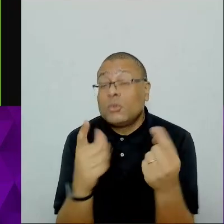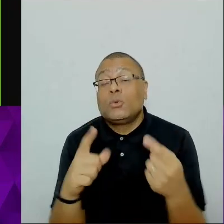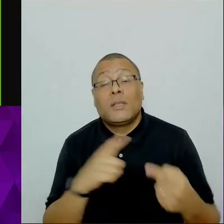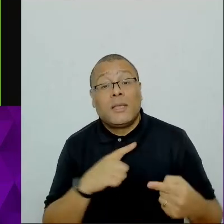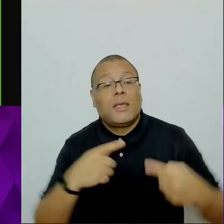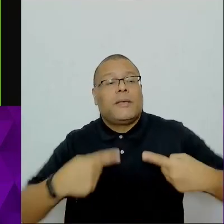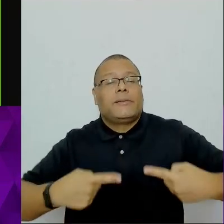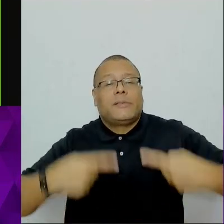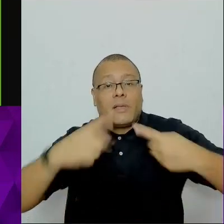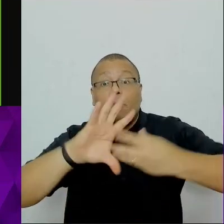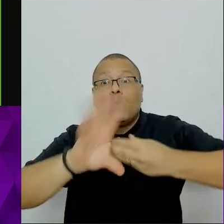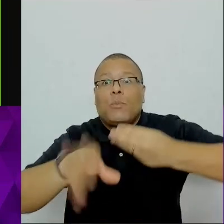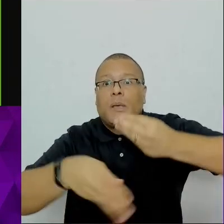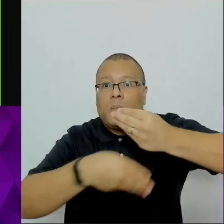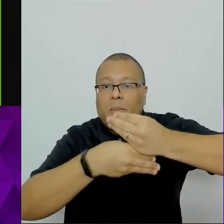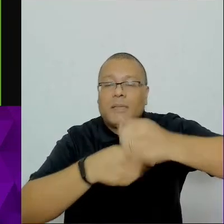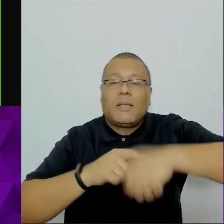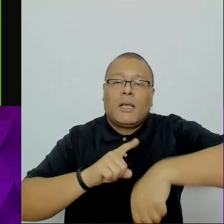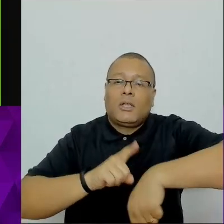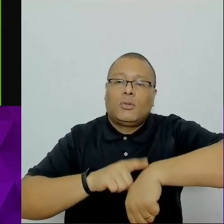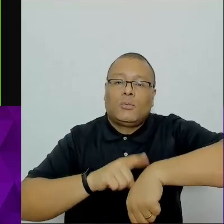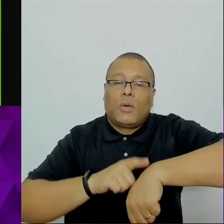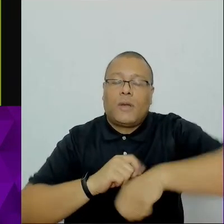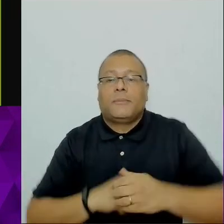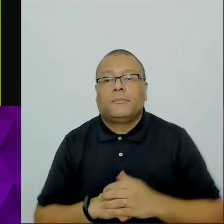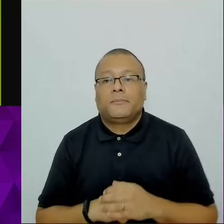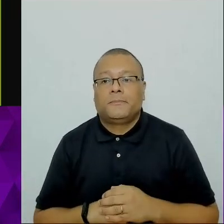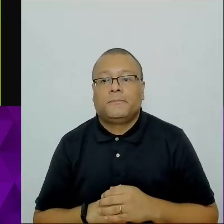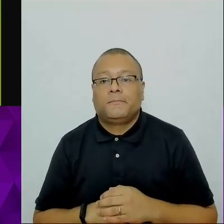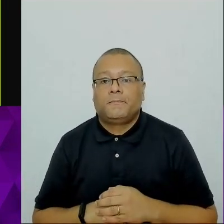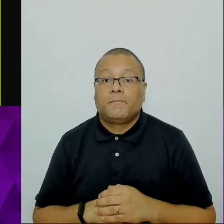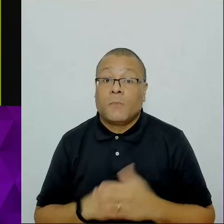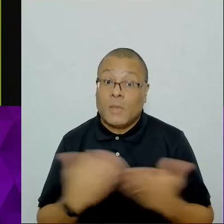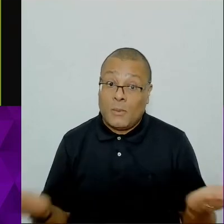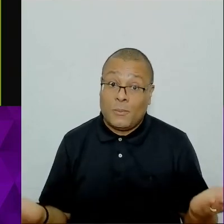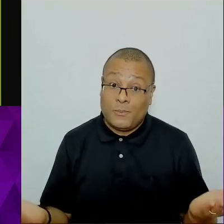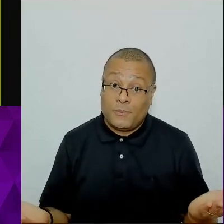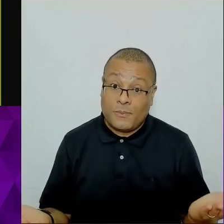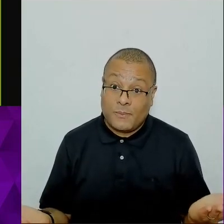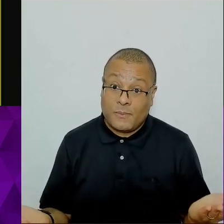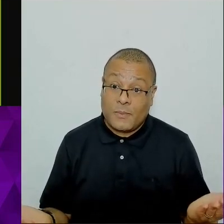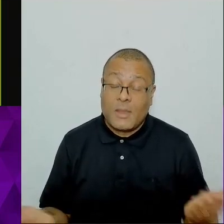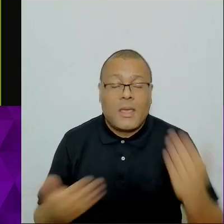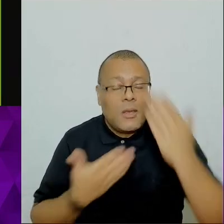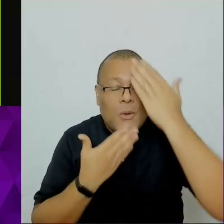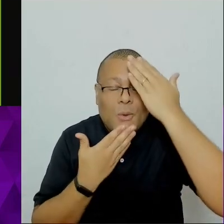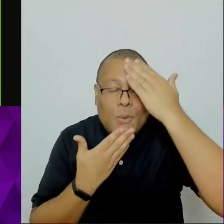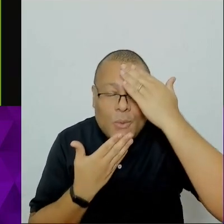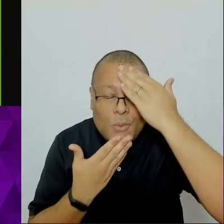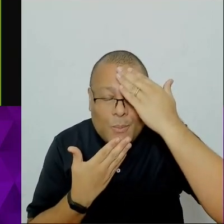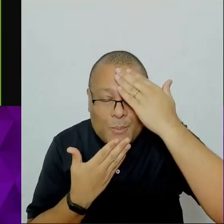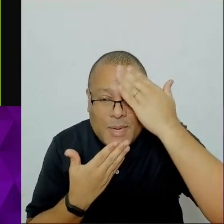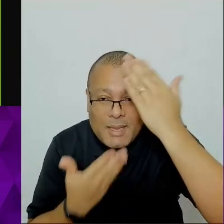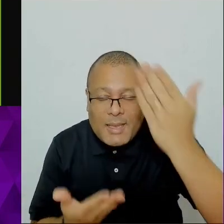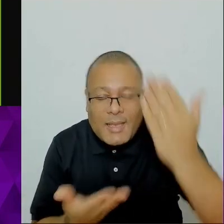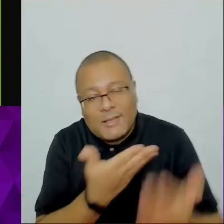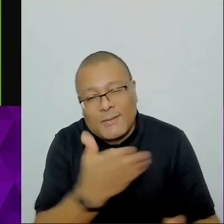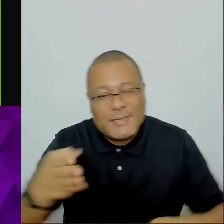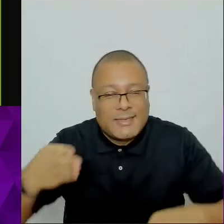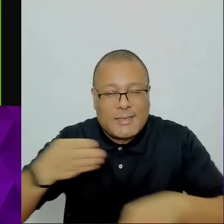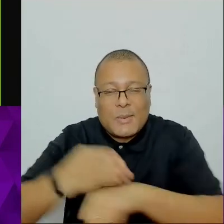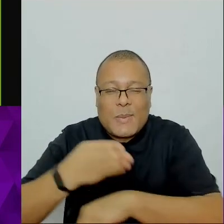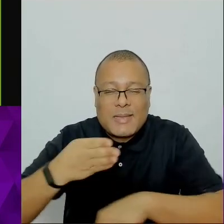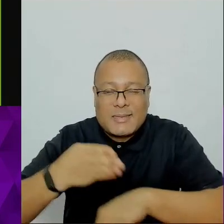desafio para implementar naquele momento. Então, pessoal, fica aí o nosso agradecimento por todo mundo que está participando aqui